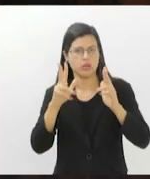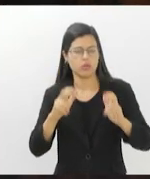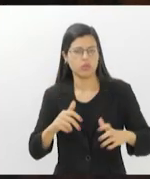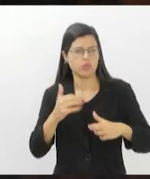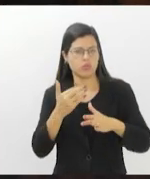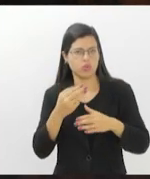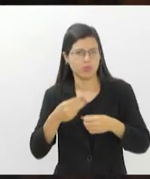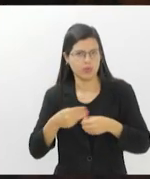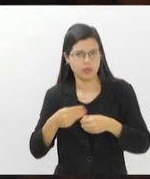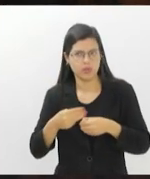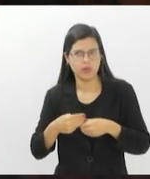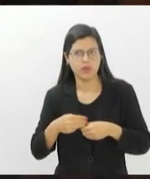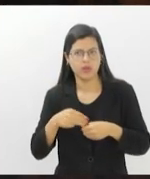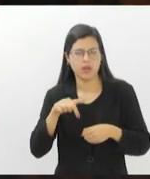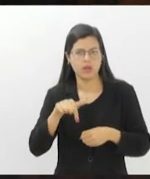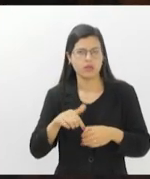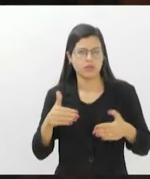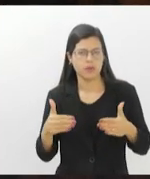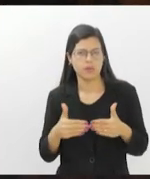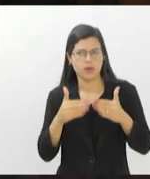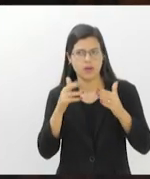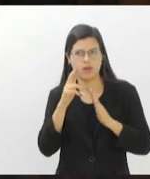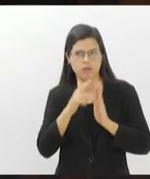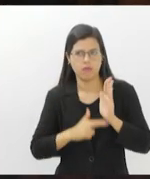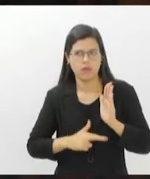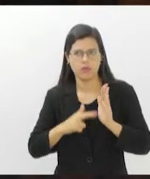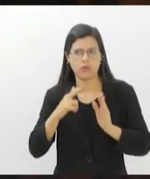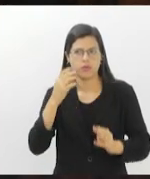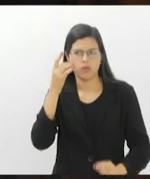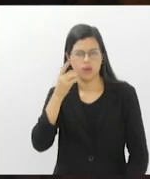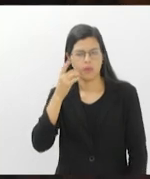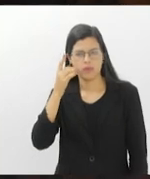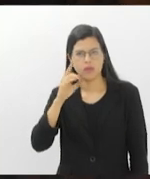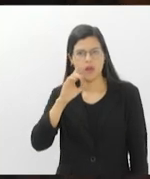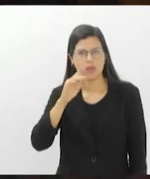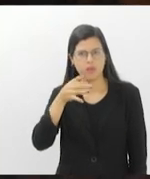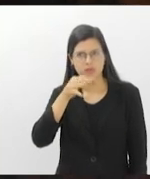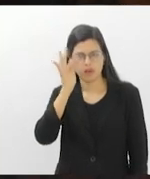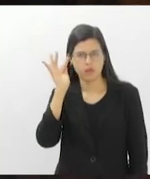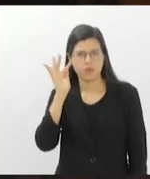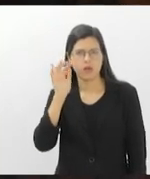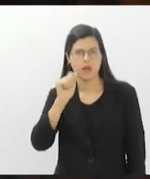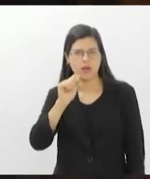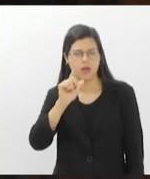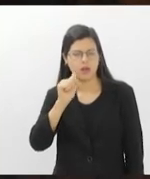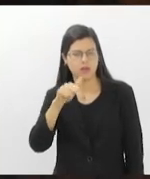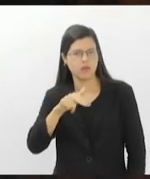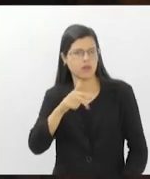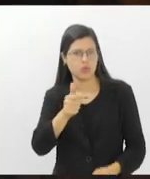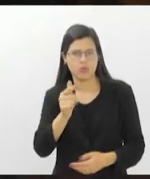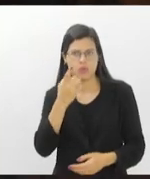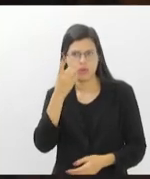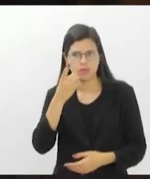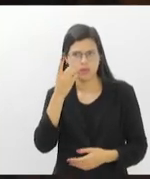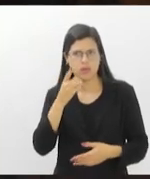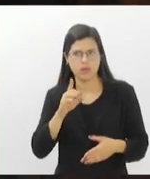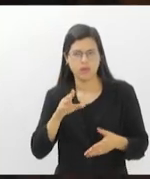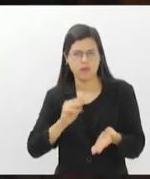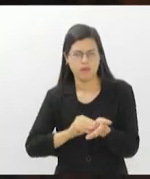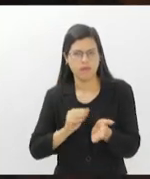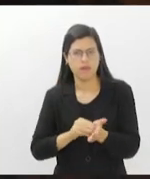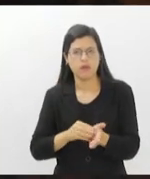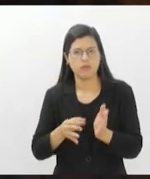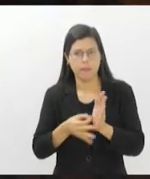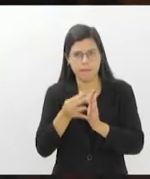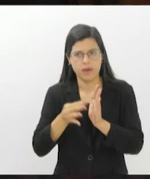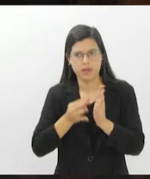Regional, favorável. Relator, deputado Fred Pacheco, Alan Lopes e doutor Pedro Ricardo. Pendente de pareceres das comissões de Orçamento, Finanças, Fiscalização